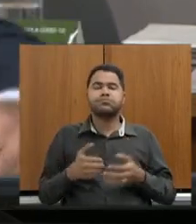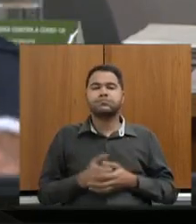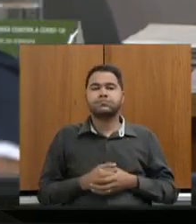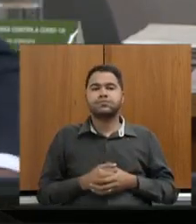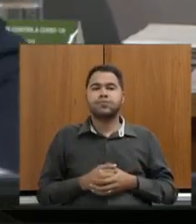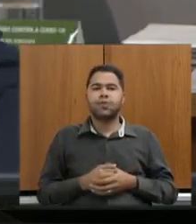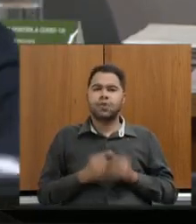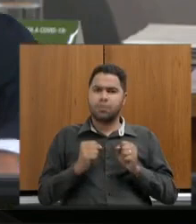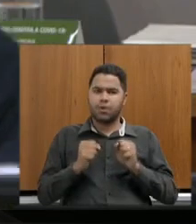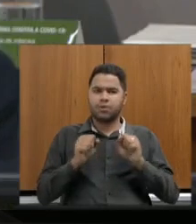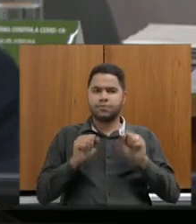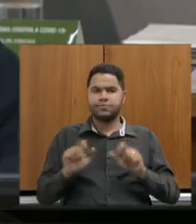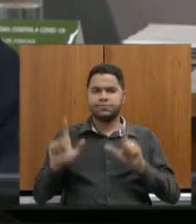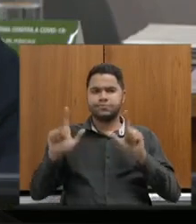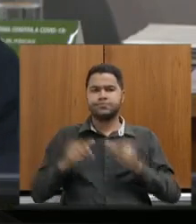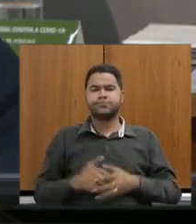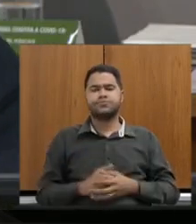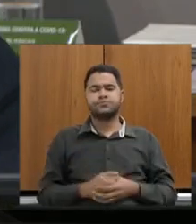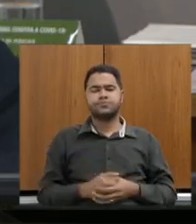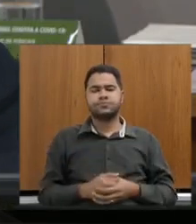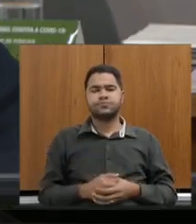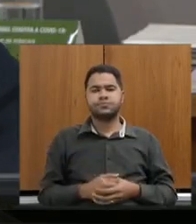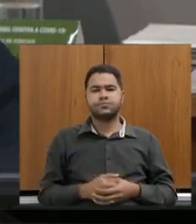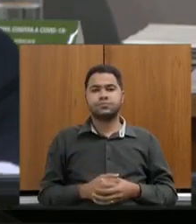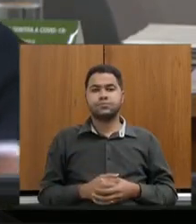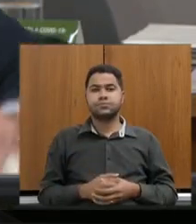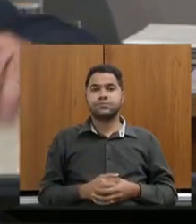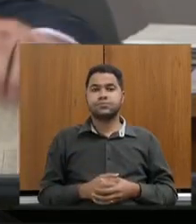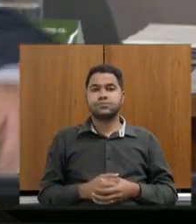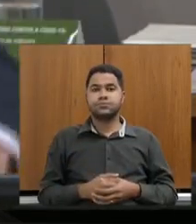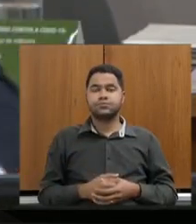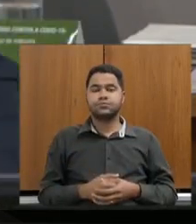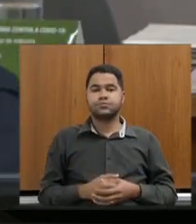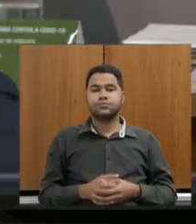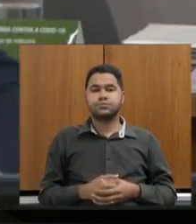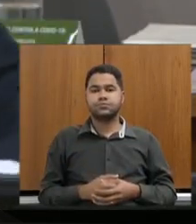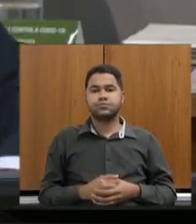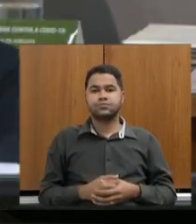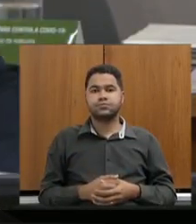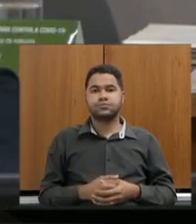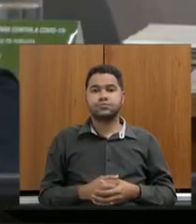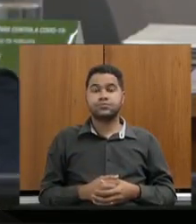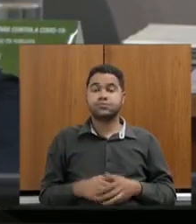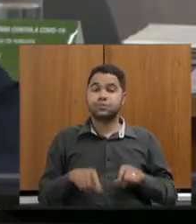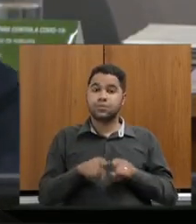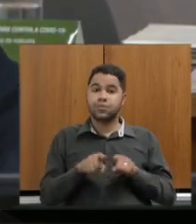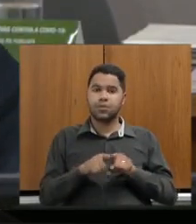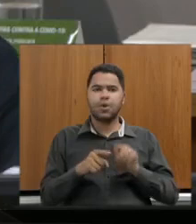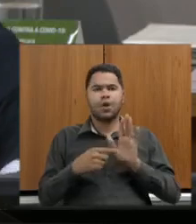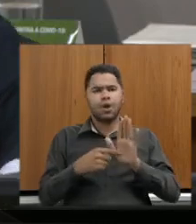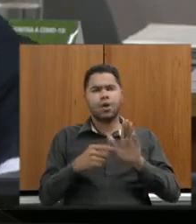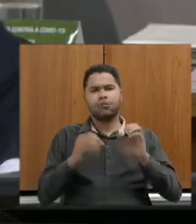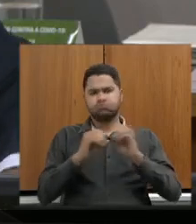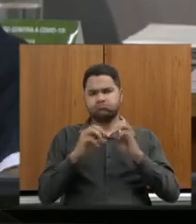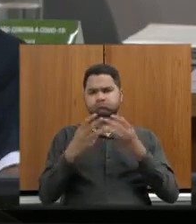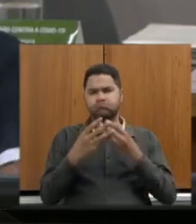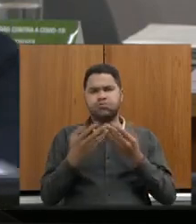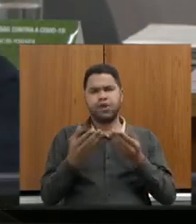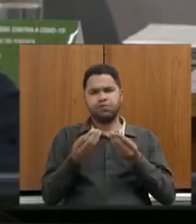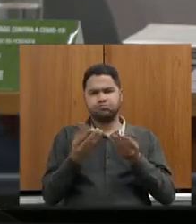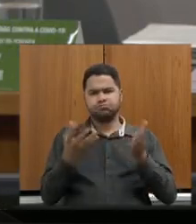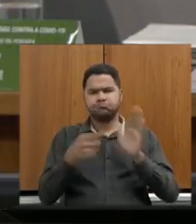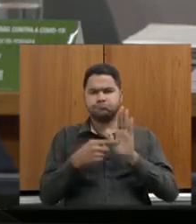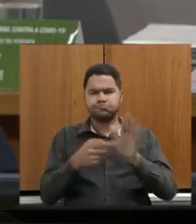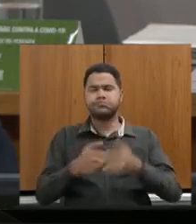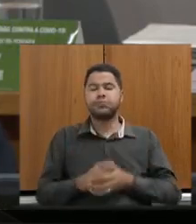TAP pode passar e aqui também é um um outro quadro que depois vai ficar disponível vamos a nossa área